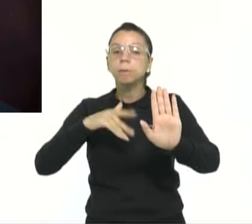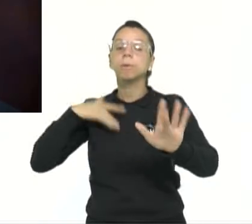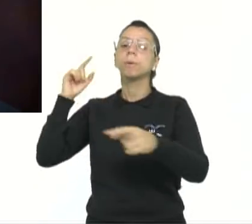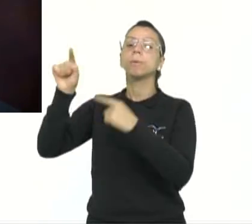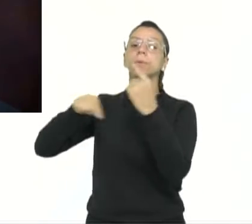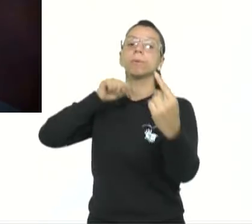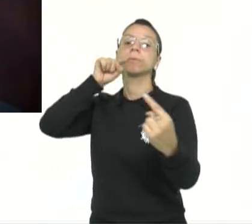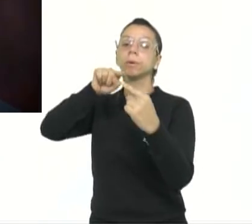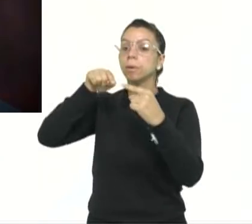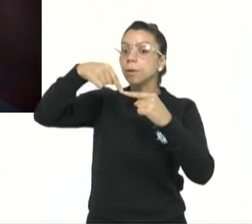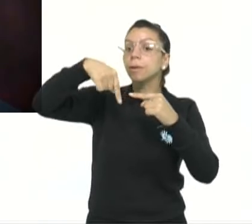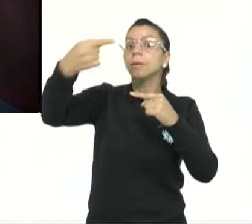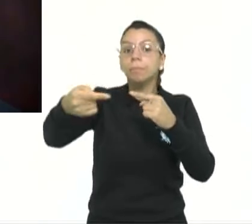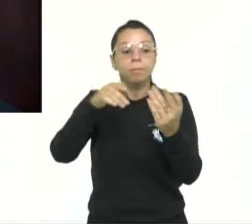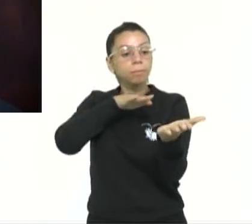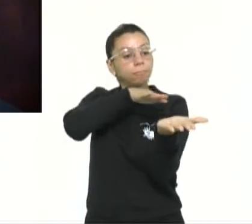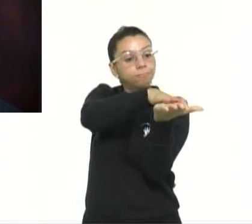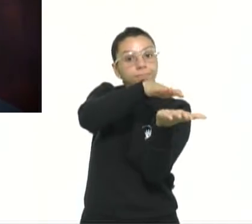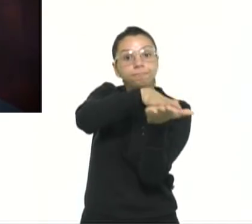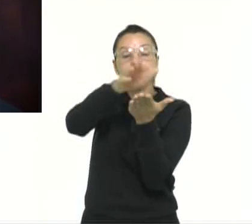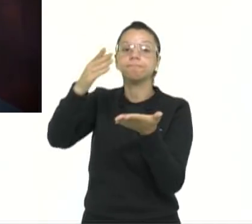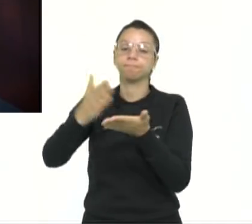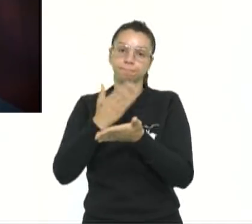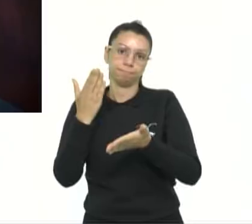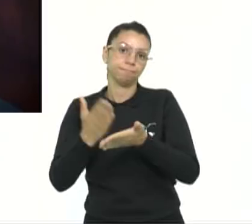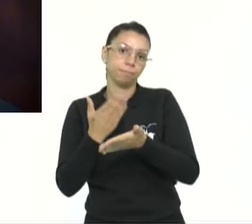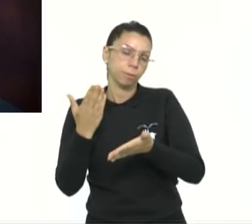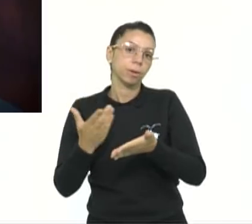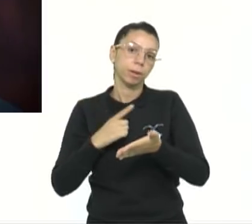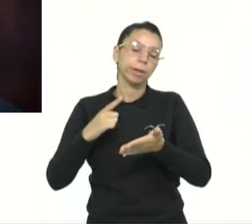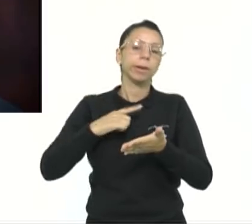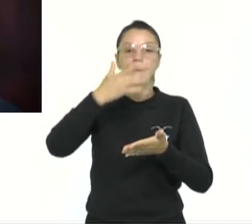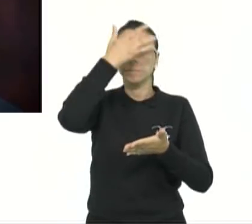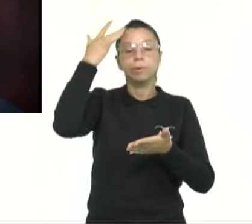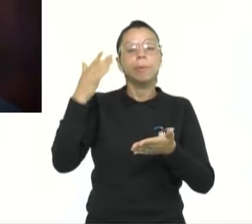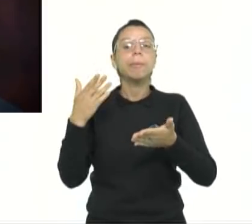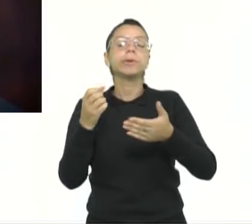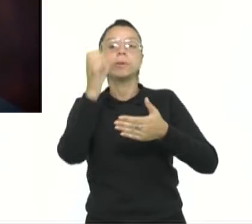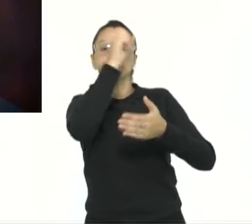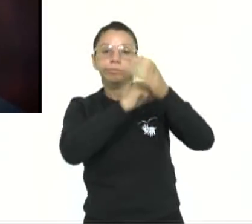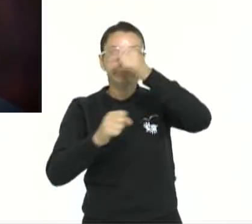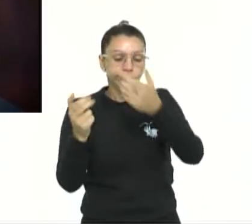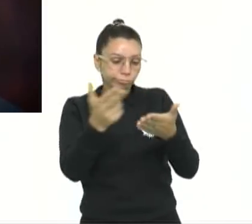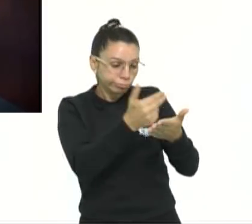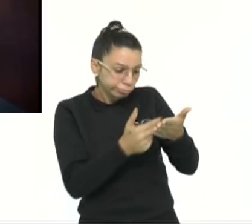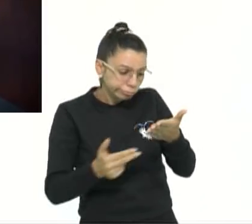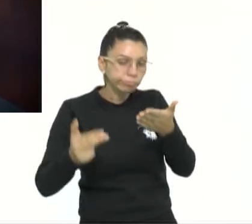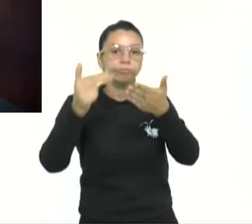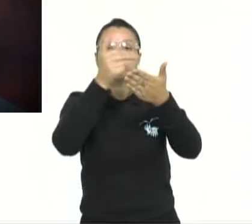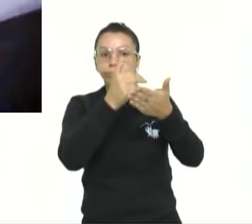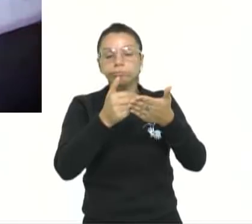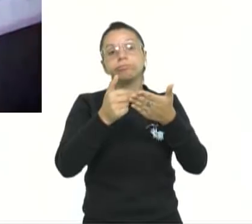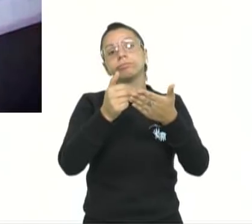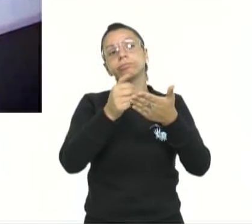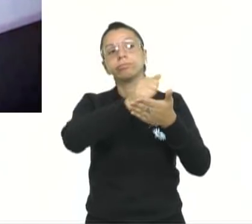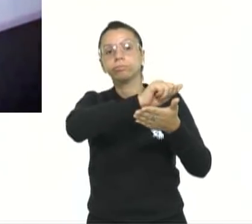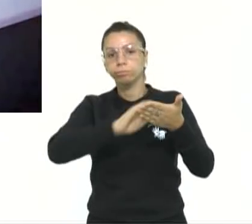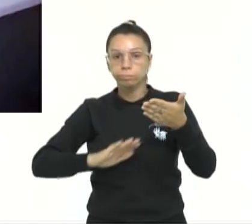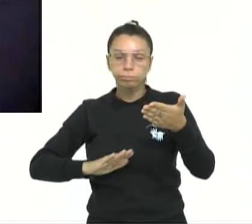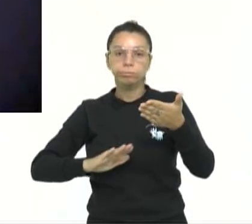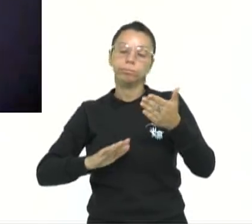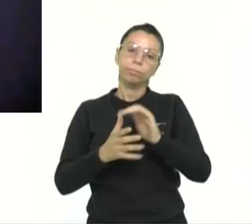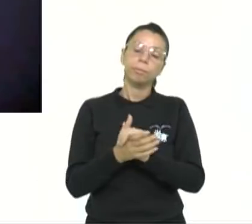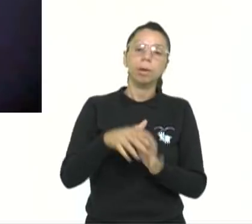de depois publicar esse livro onde exercícios podem ser formulados e tirados da história para